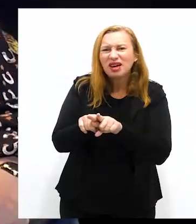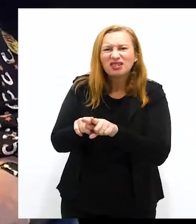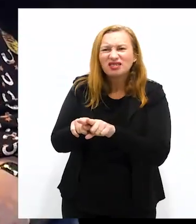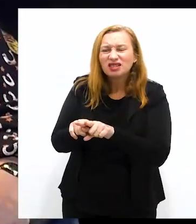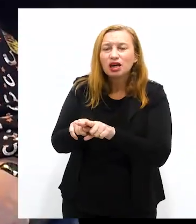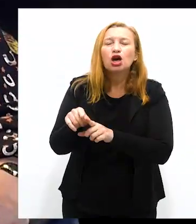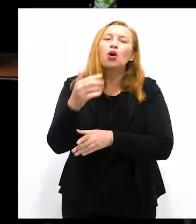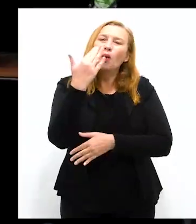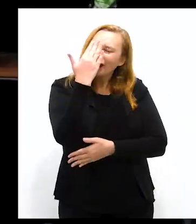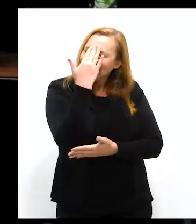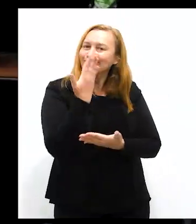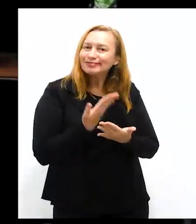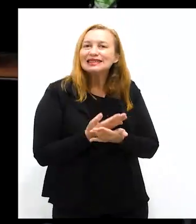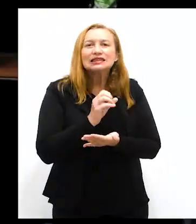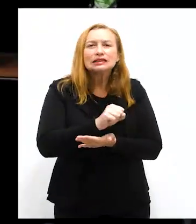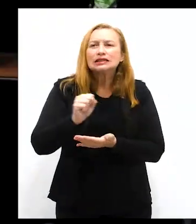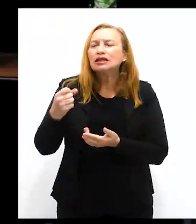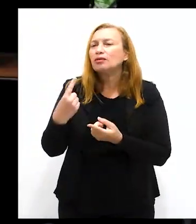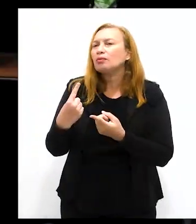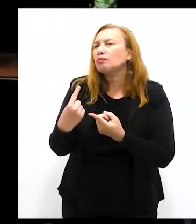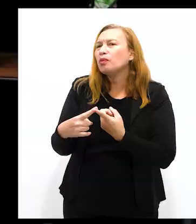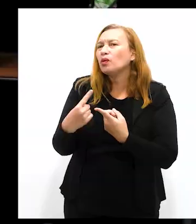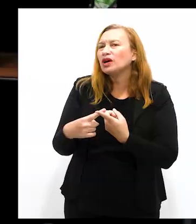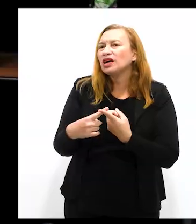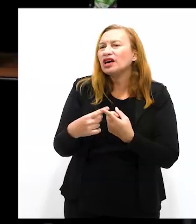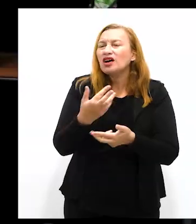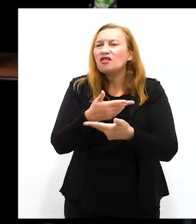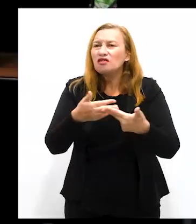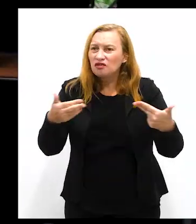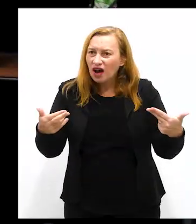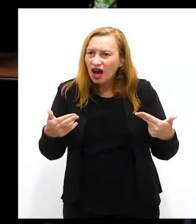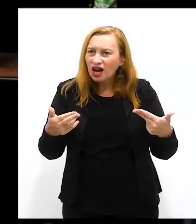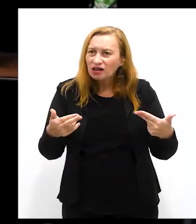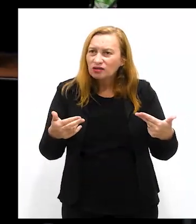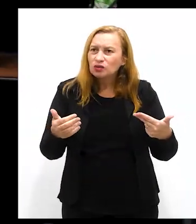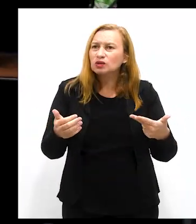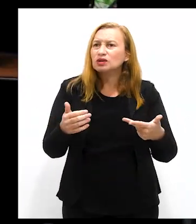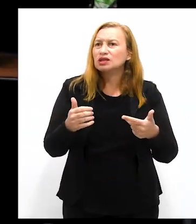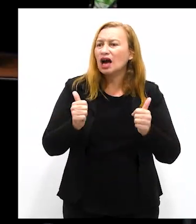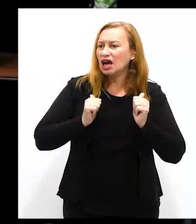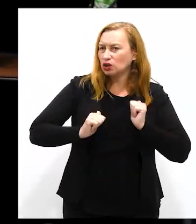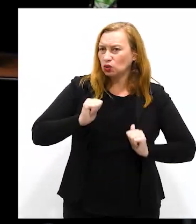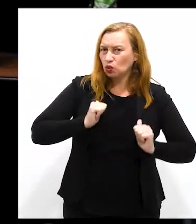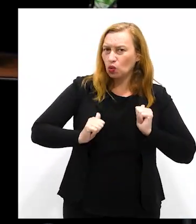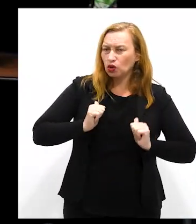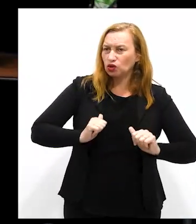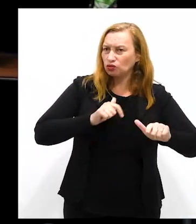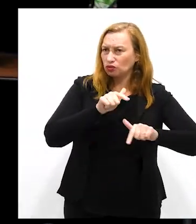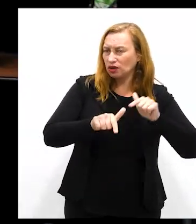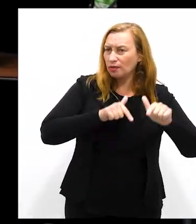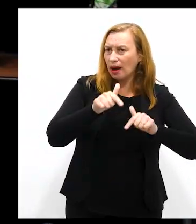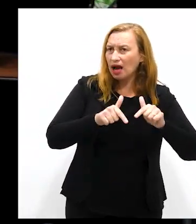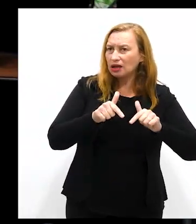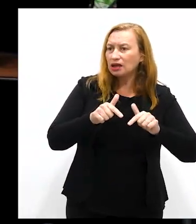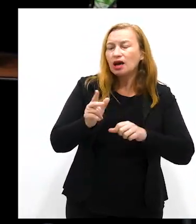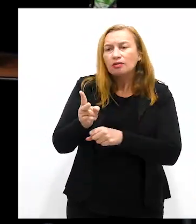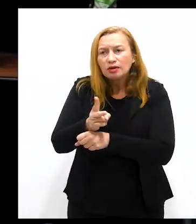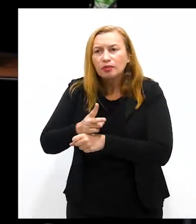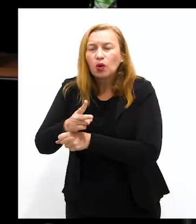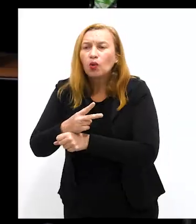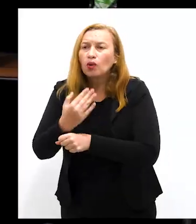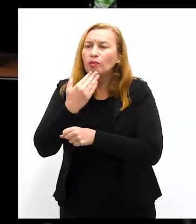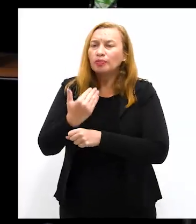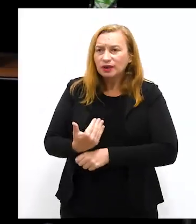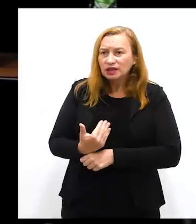também? Eu acredito que sim, porque muitos deles, né, que participam desses trabalhos, eles me